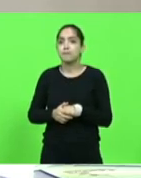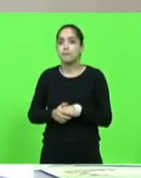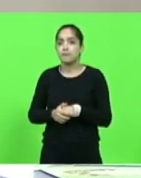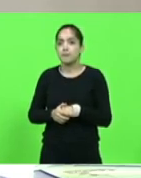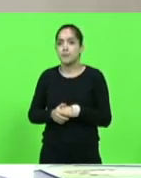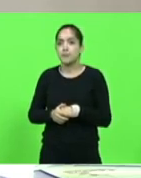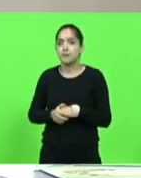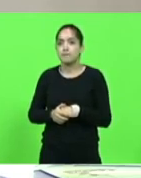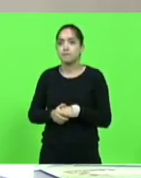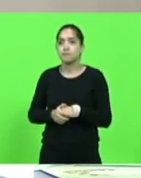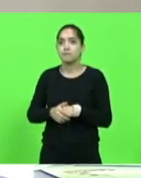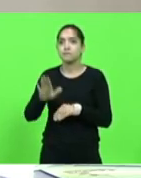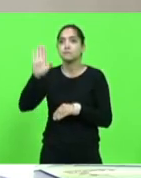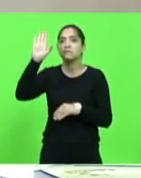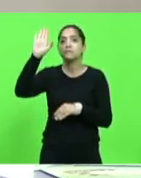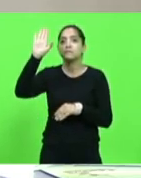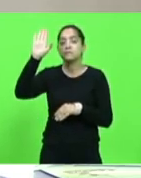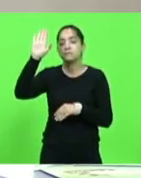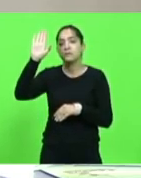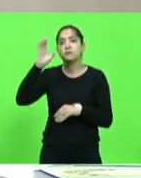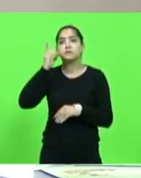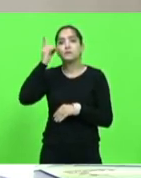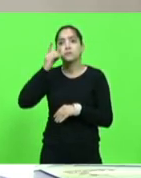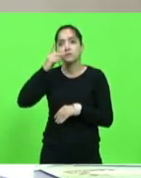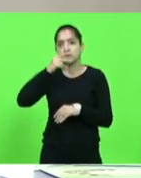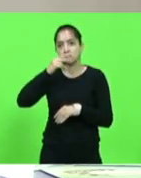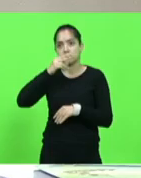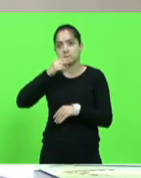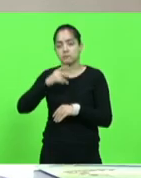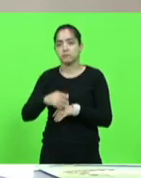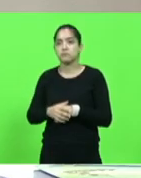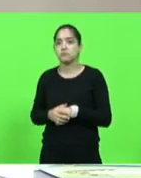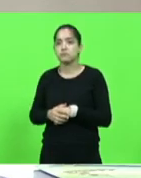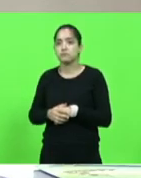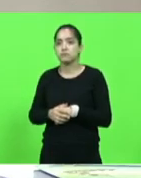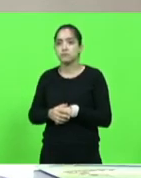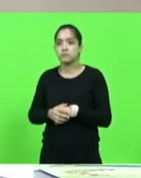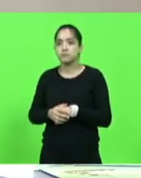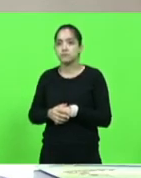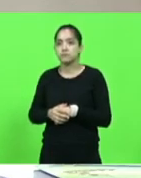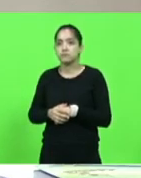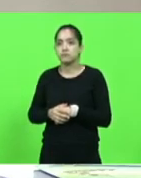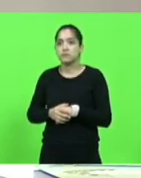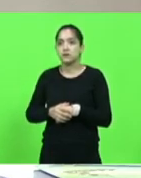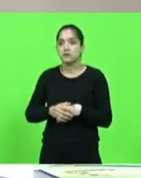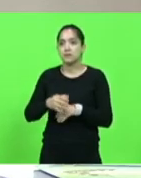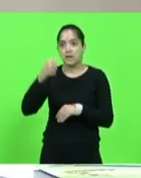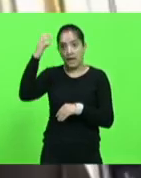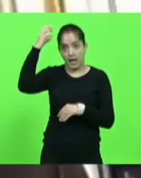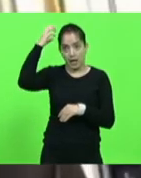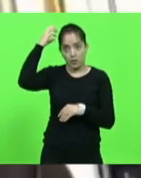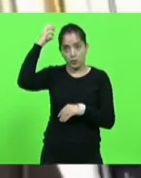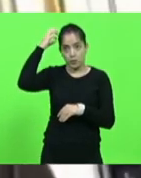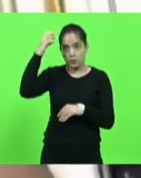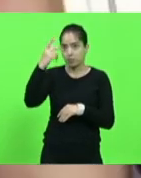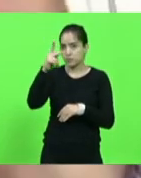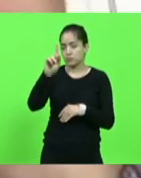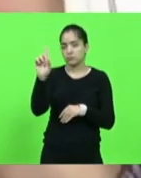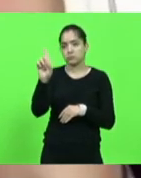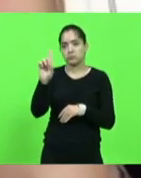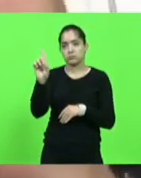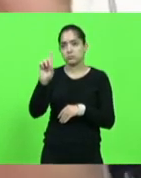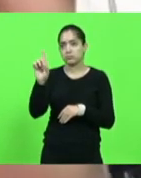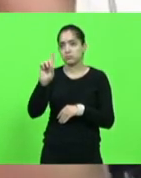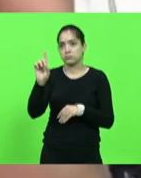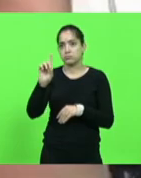Uma questão, senhor presidente, por favor. Pois não, deputado Kennedy. A culpa não foi sua, é de uma